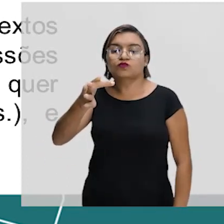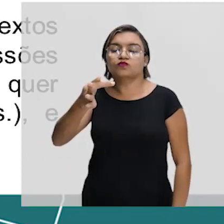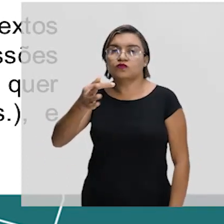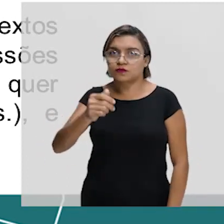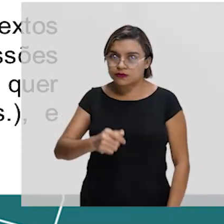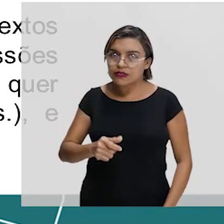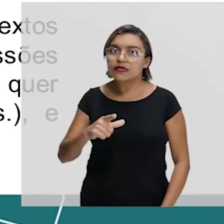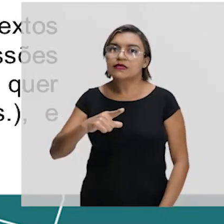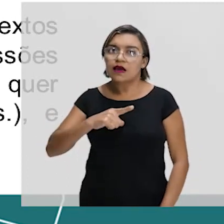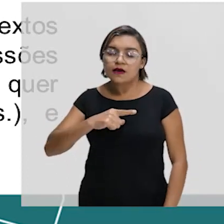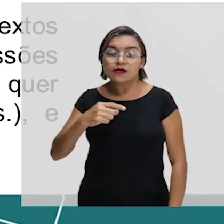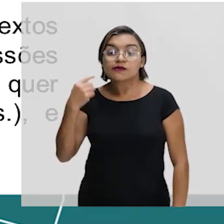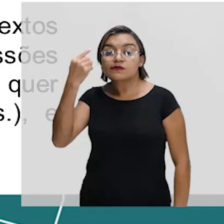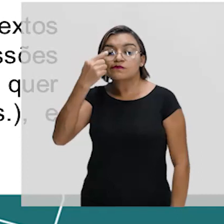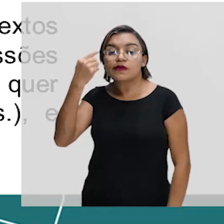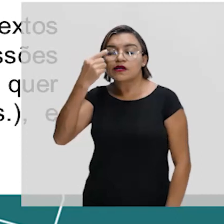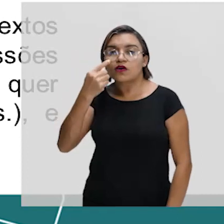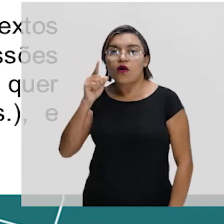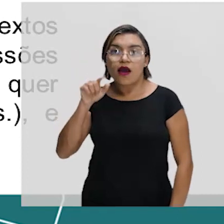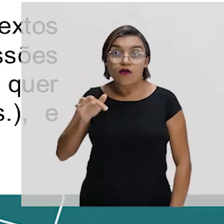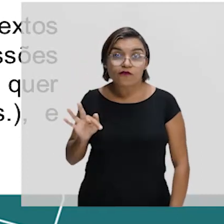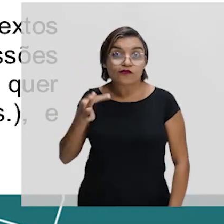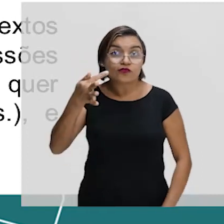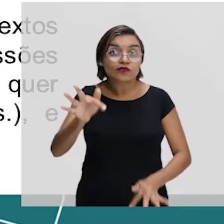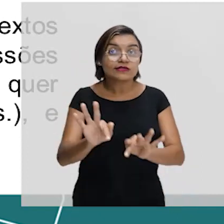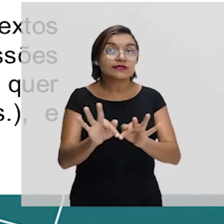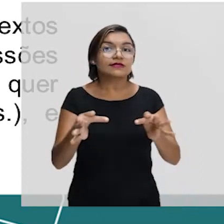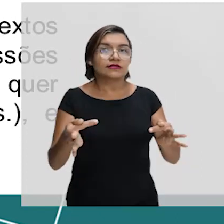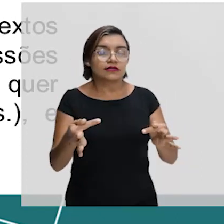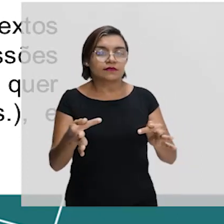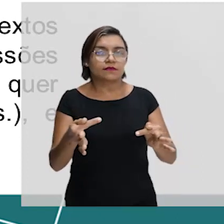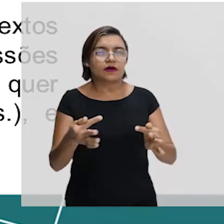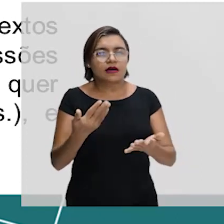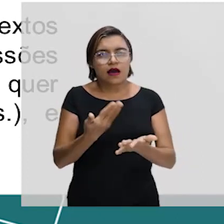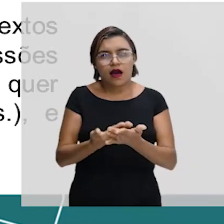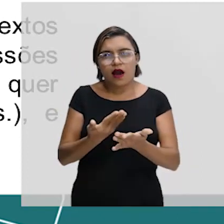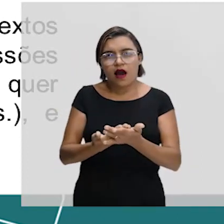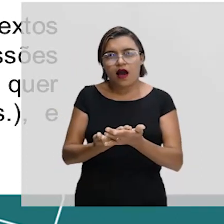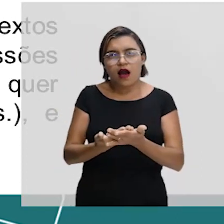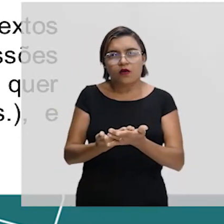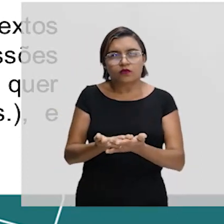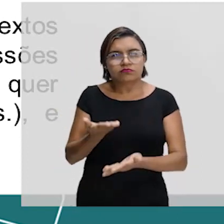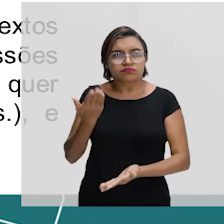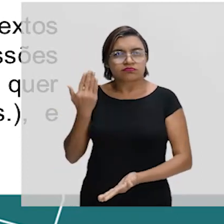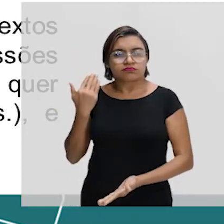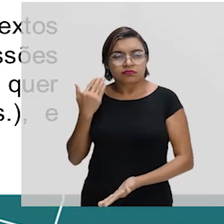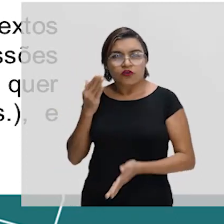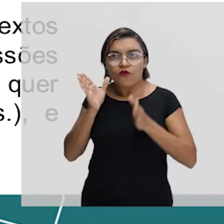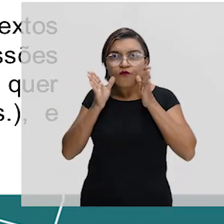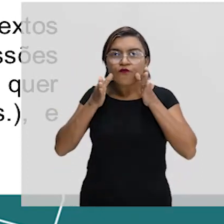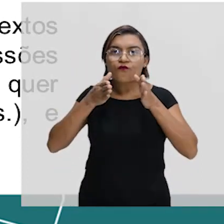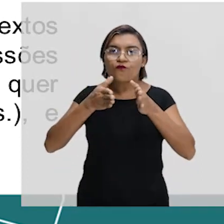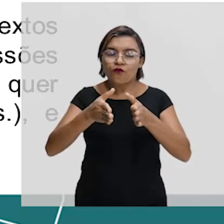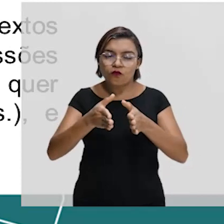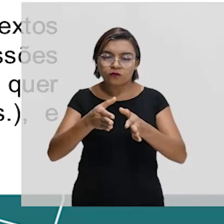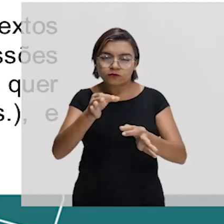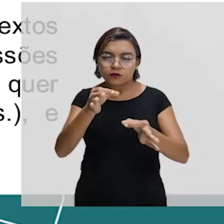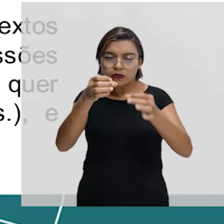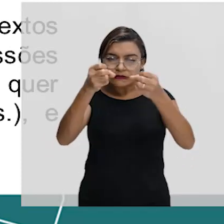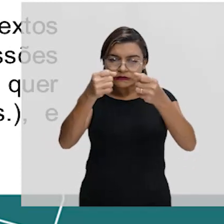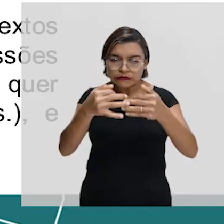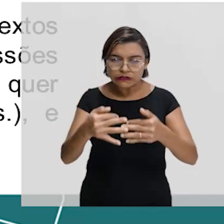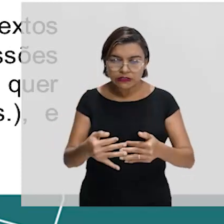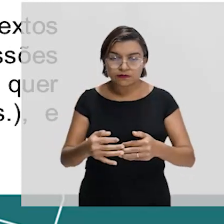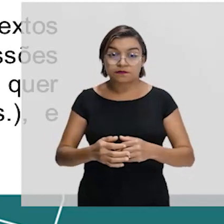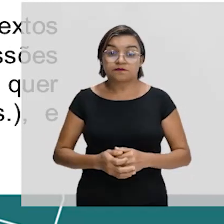em espanhol, que é o futuro simples, que nós trabalhamos numa aula anterior, que a gente focou bastante isso, que era,